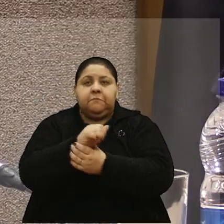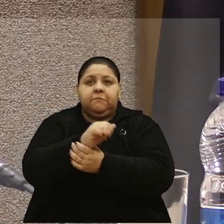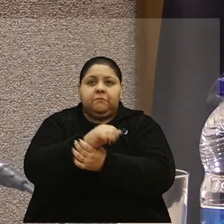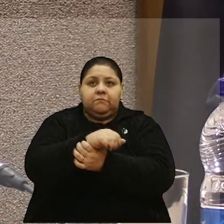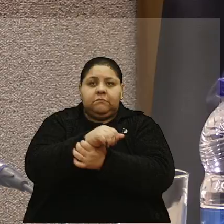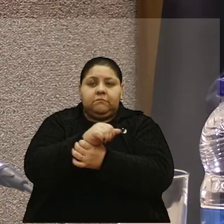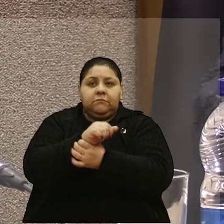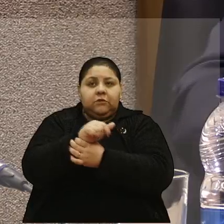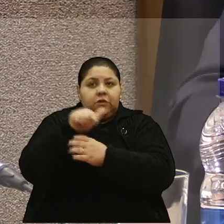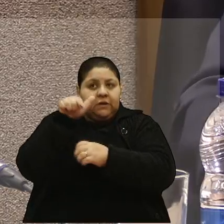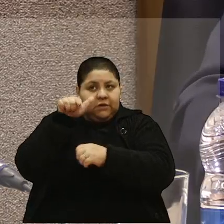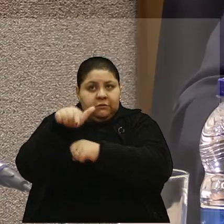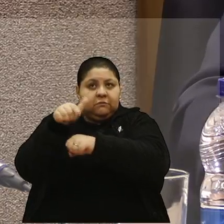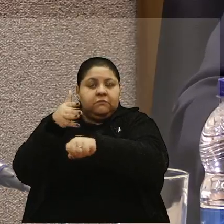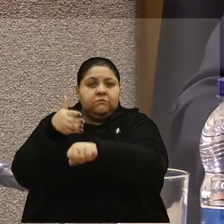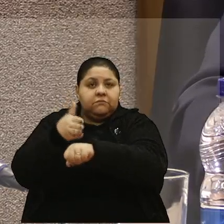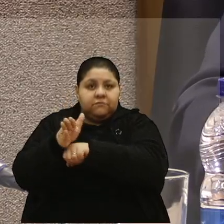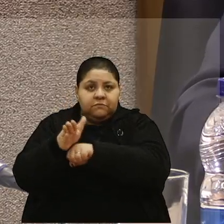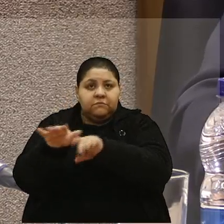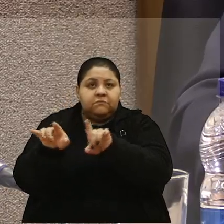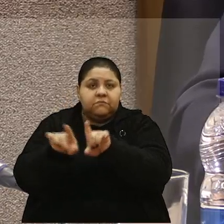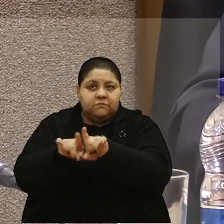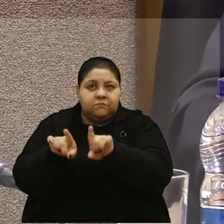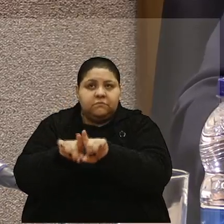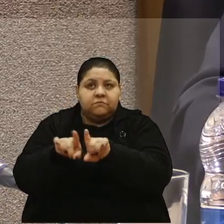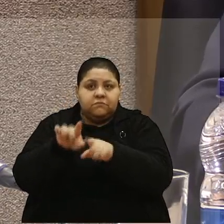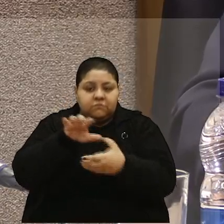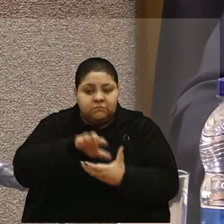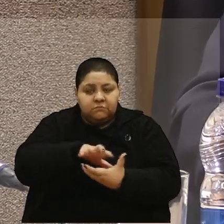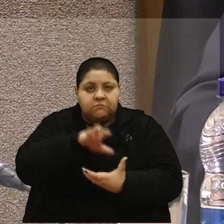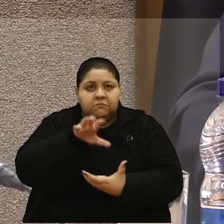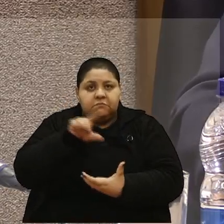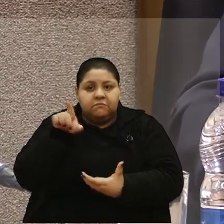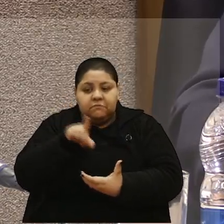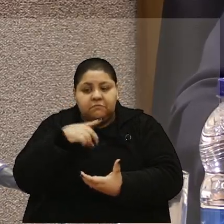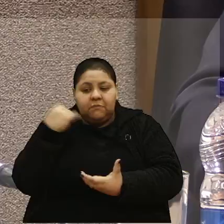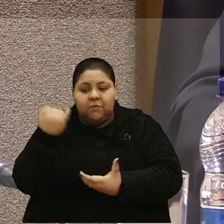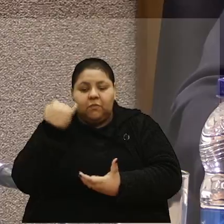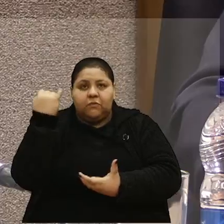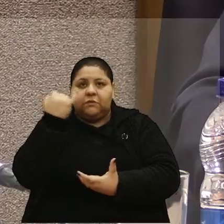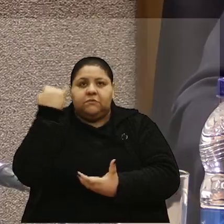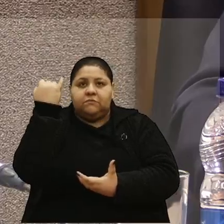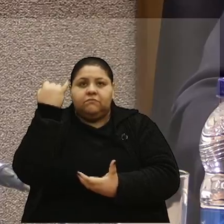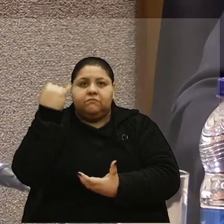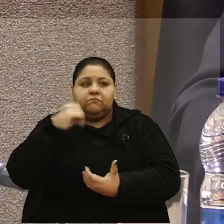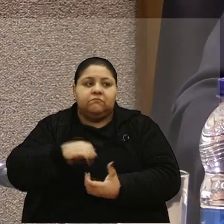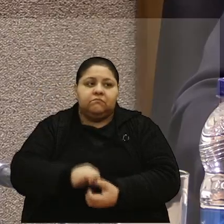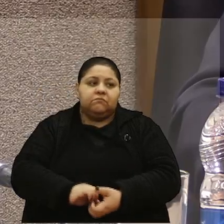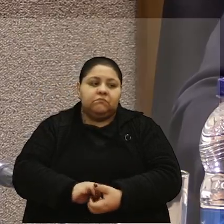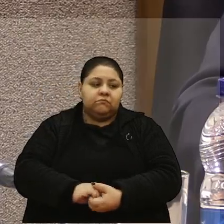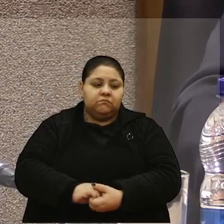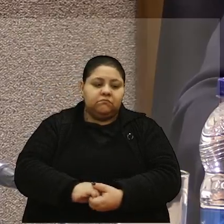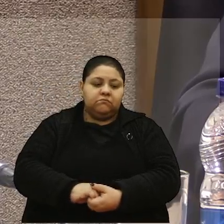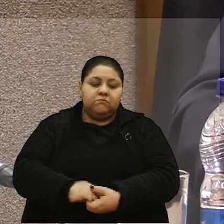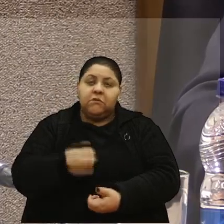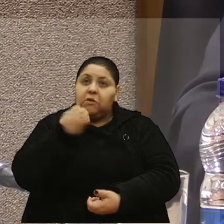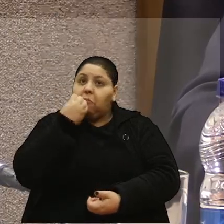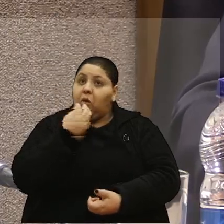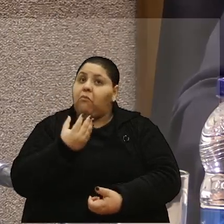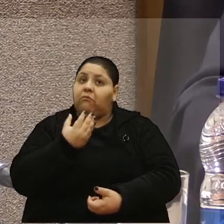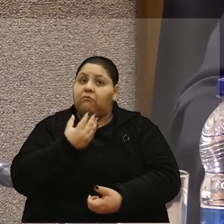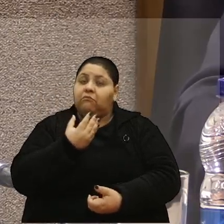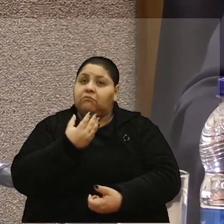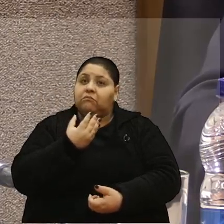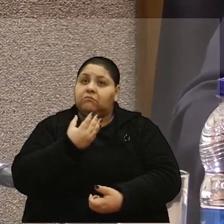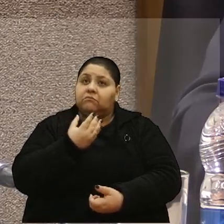Esse seu envolvimento também com os idosos é de extrema importância, e que bom que